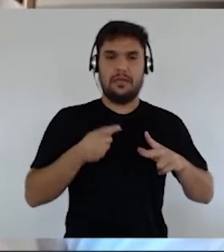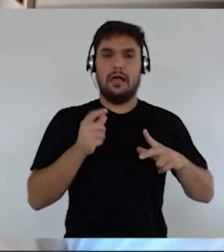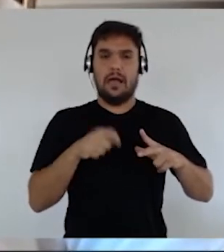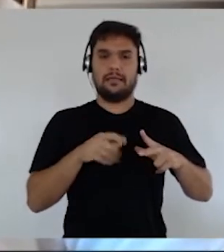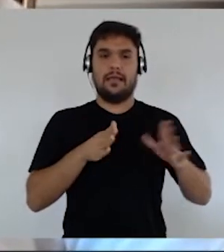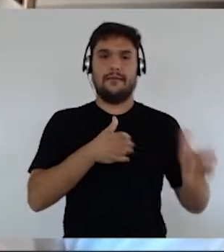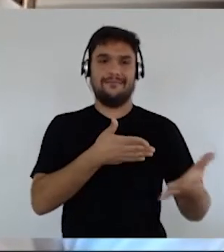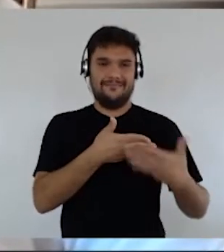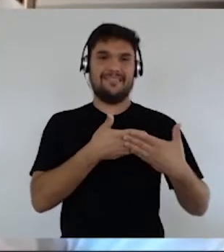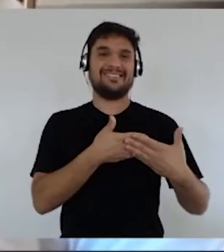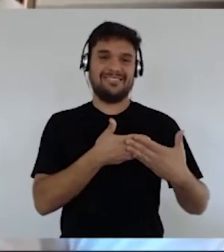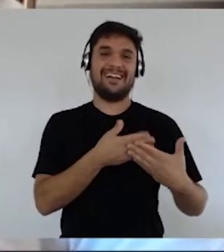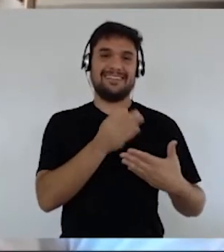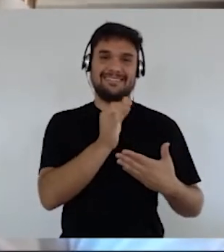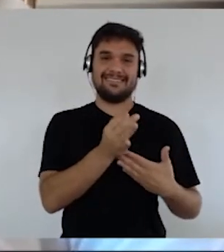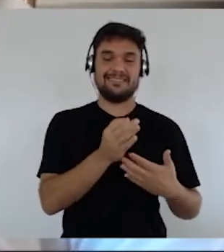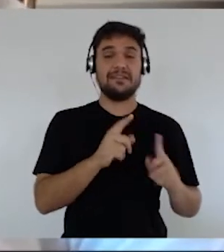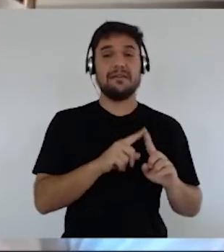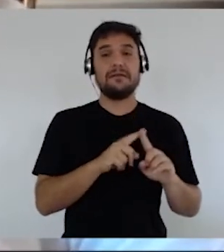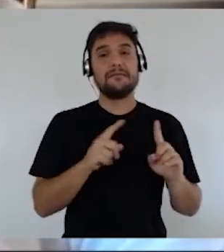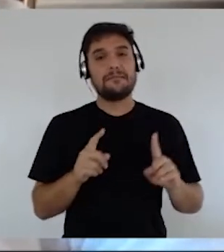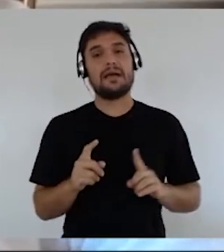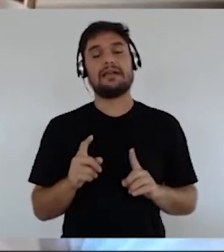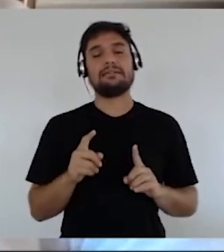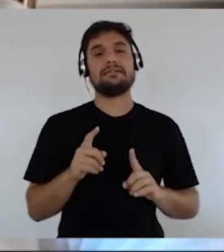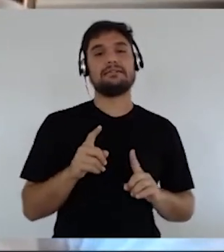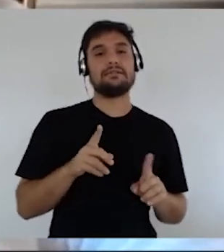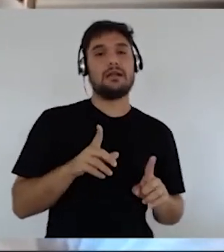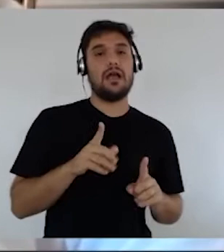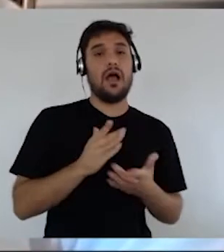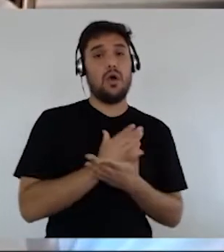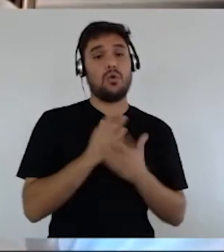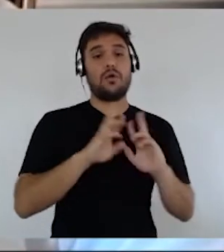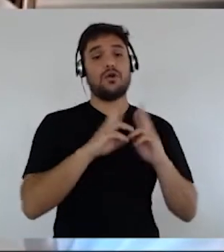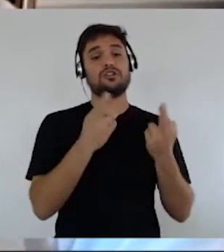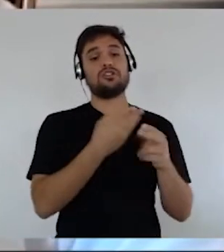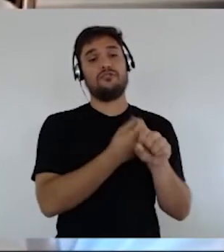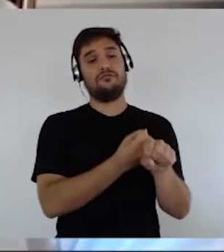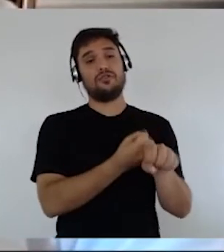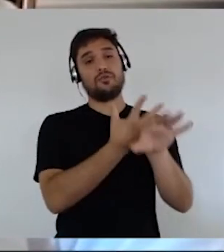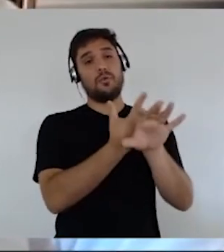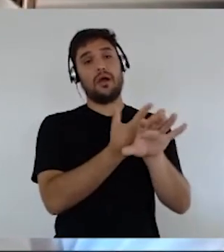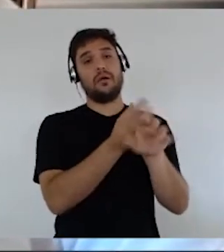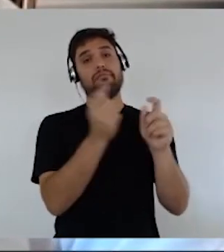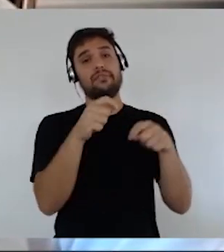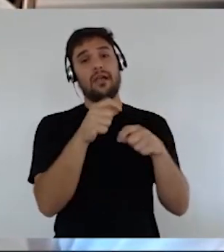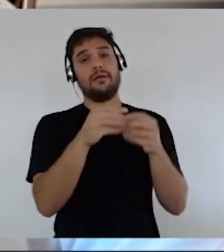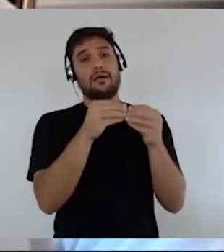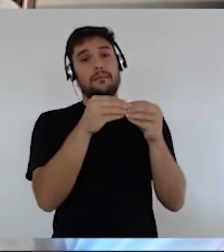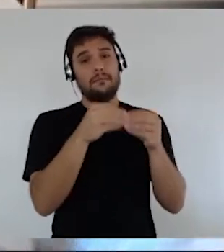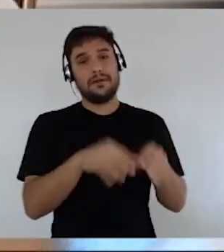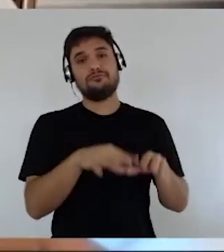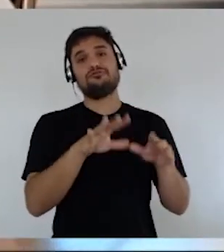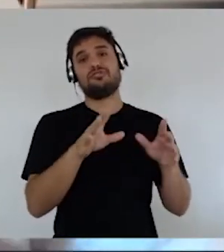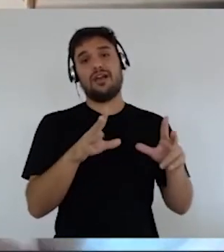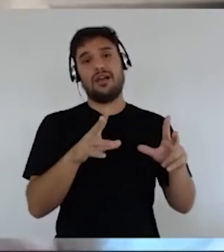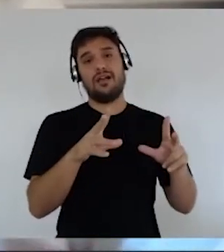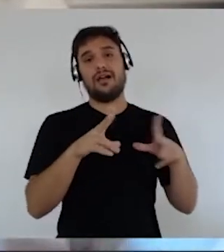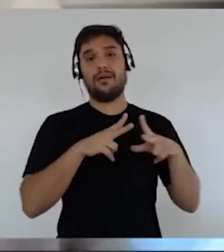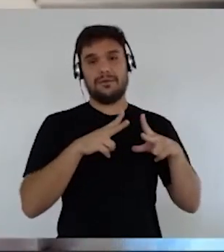tenho algum receio que a audiência virtual possa pôr em causa